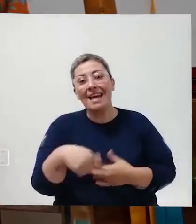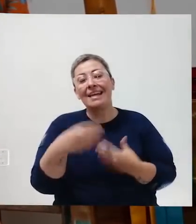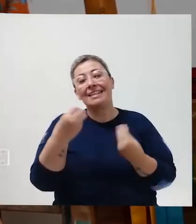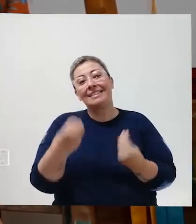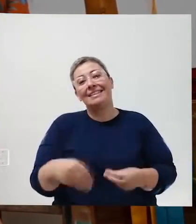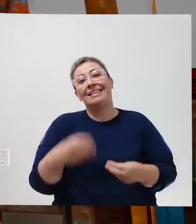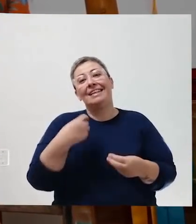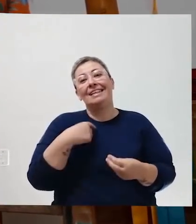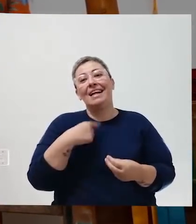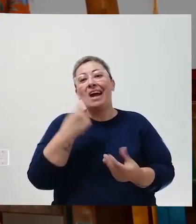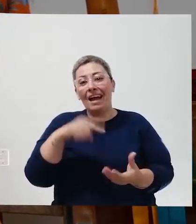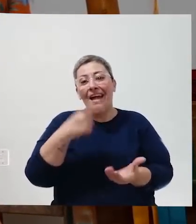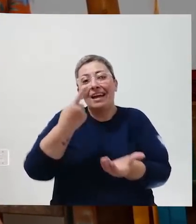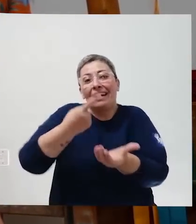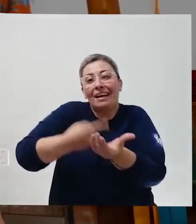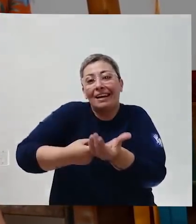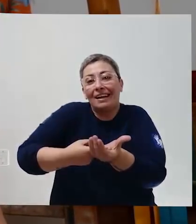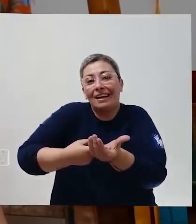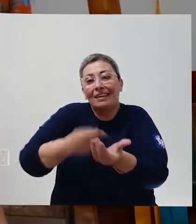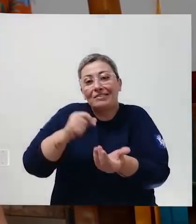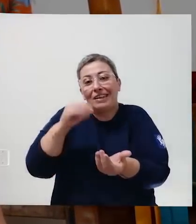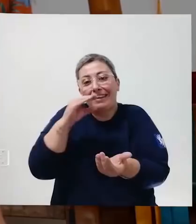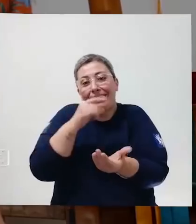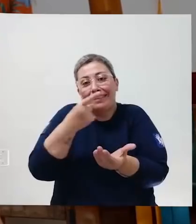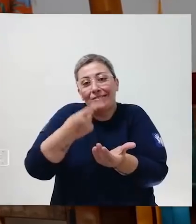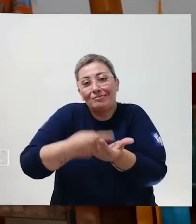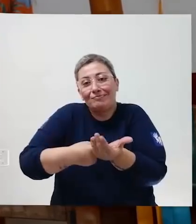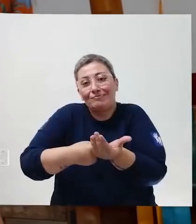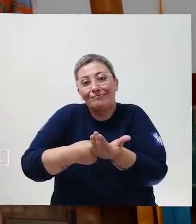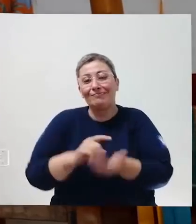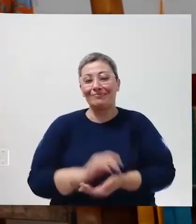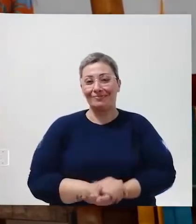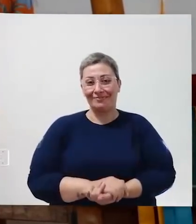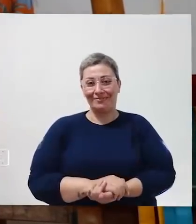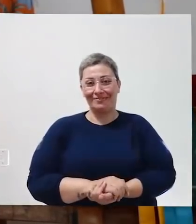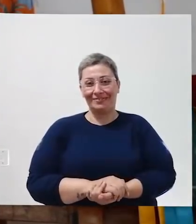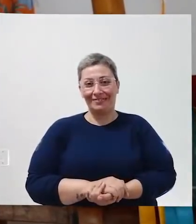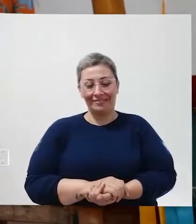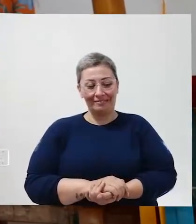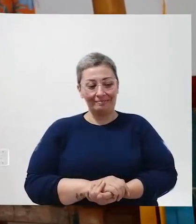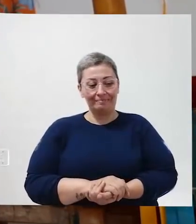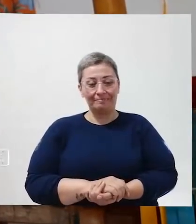É isso mesmo! O cachorro quente!